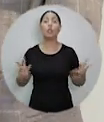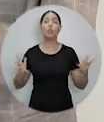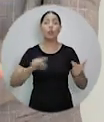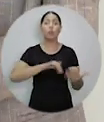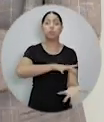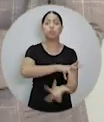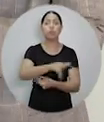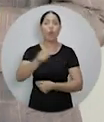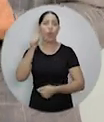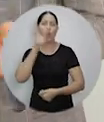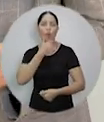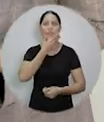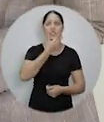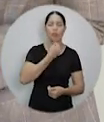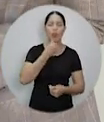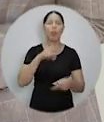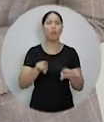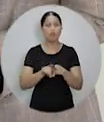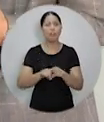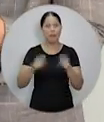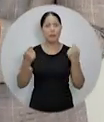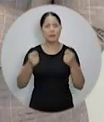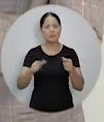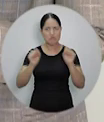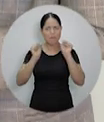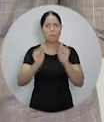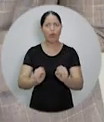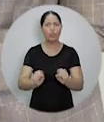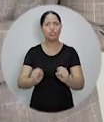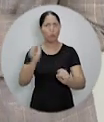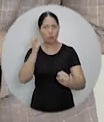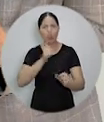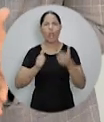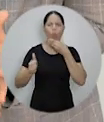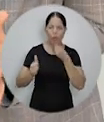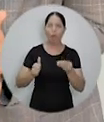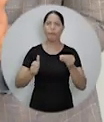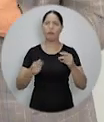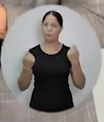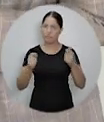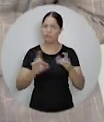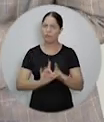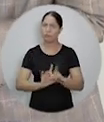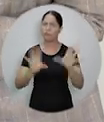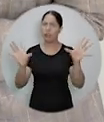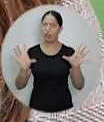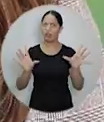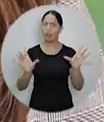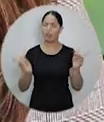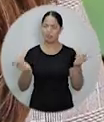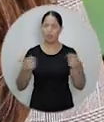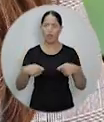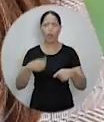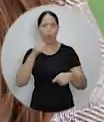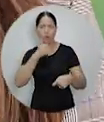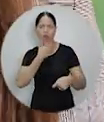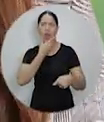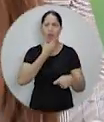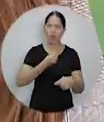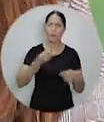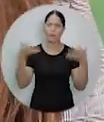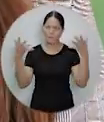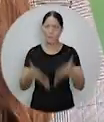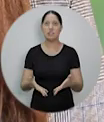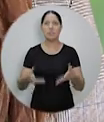se o mundo da vida é composto de homens e mulheres, o mundo do poder também tem que ser feito, né? Tem que ser composto